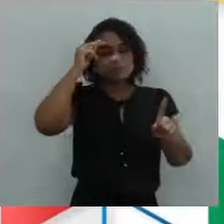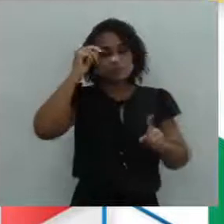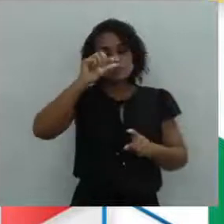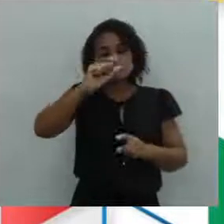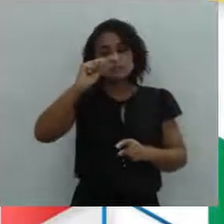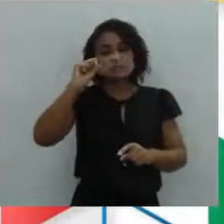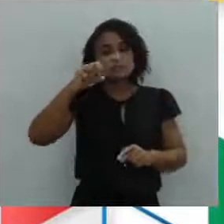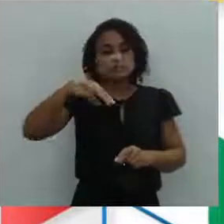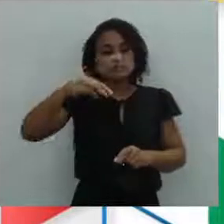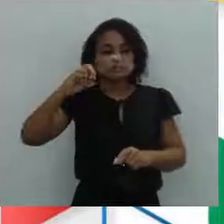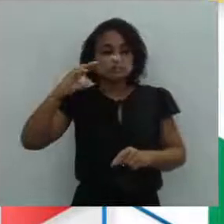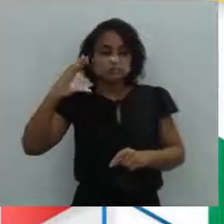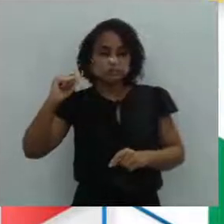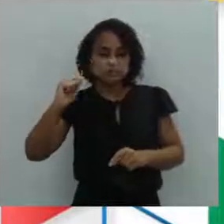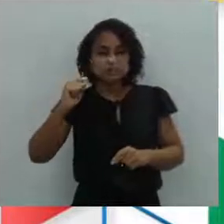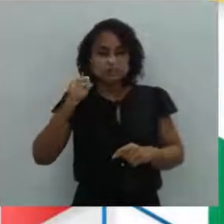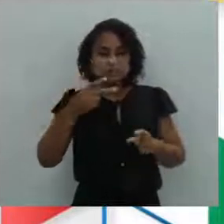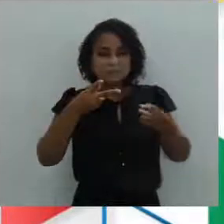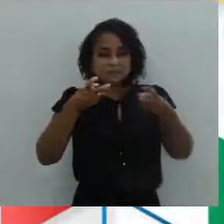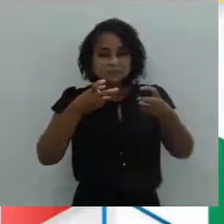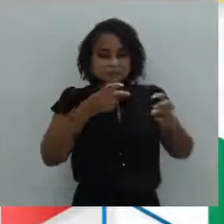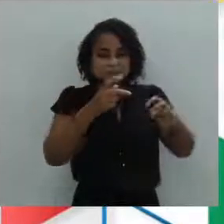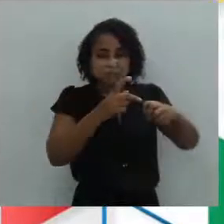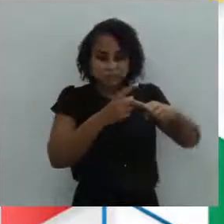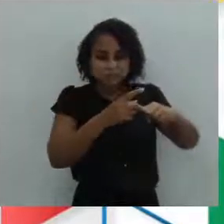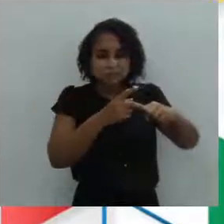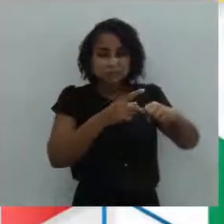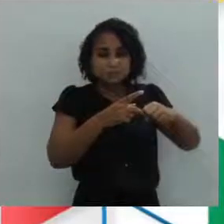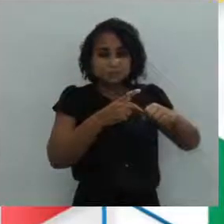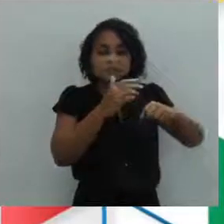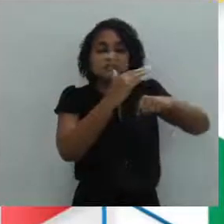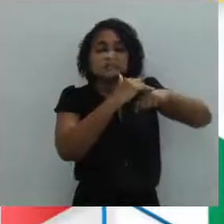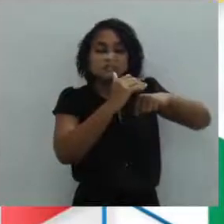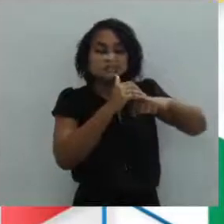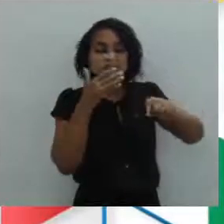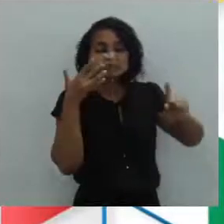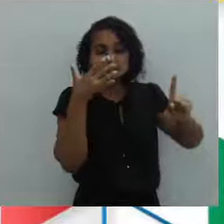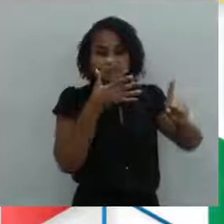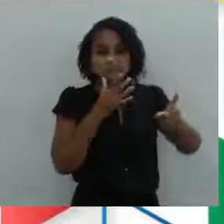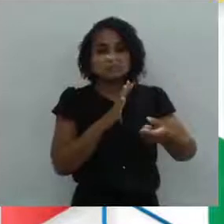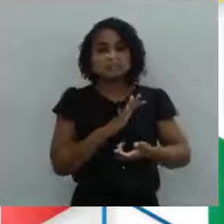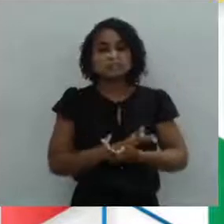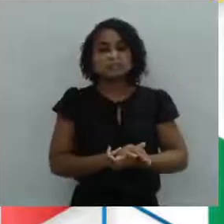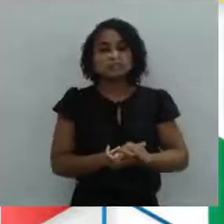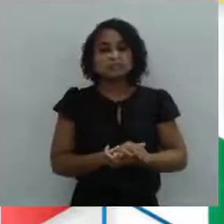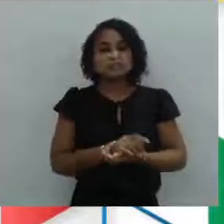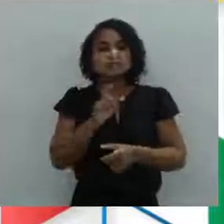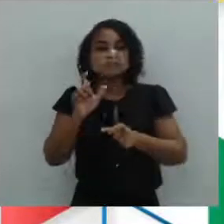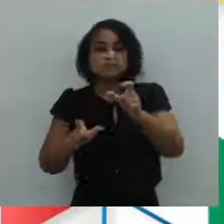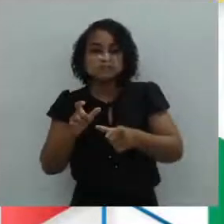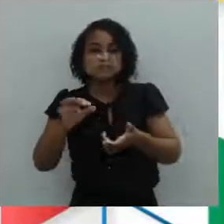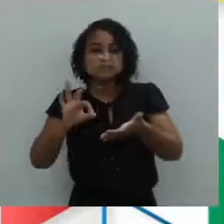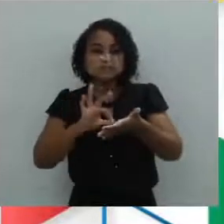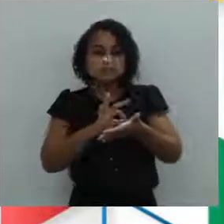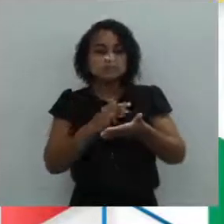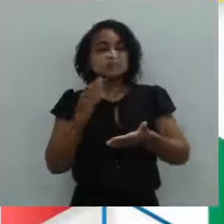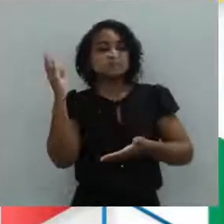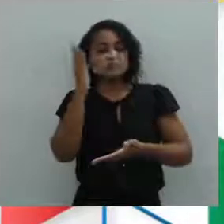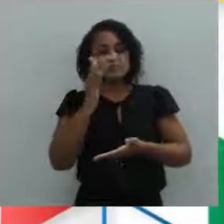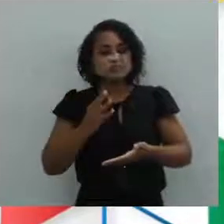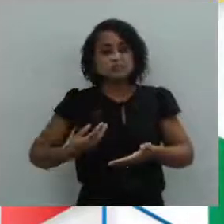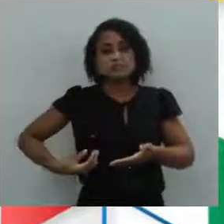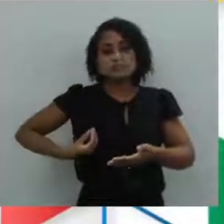Silva. Olha aí o uso do pronome de tratamento para o vocativo, tá? Os cidadãos abaixo-assinados,